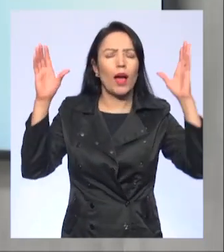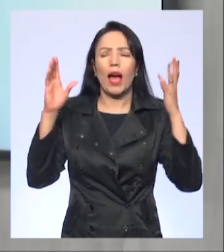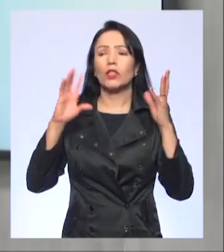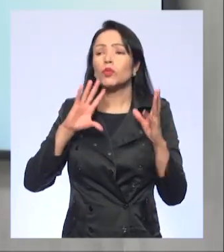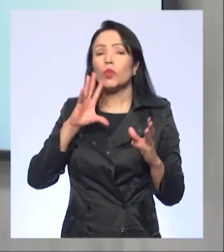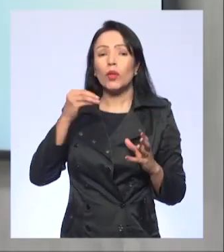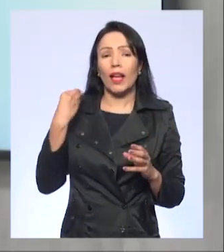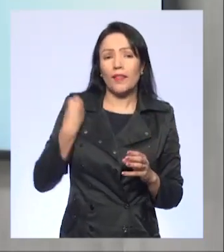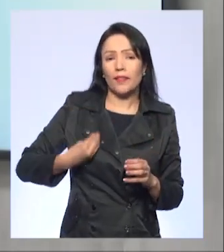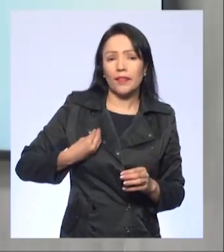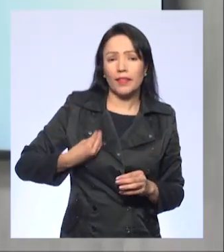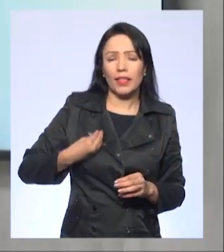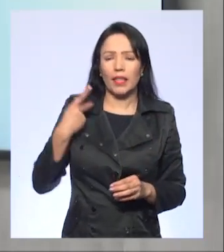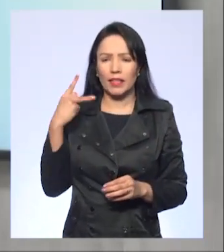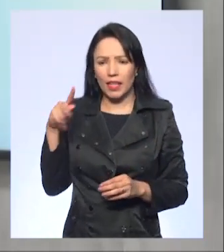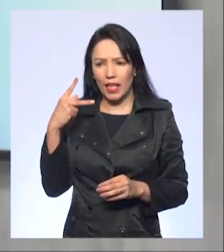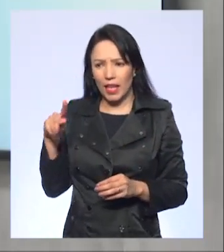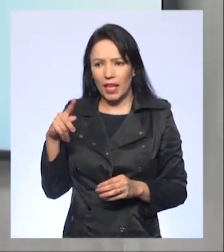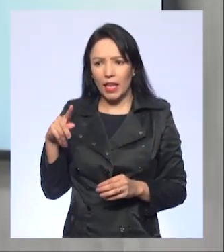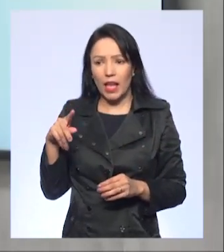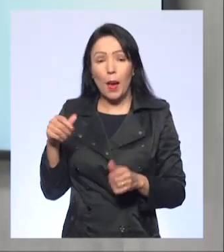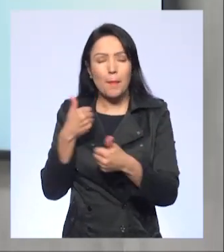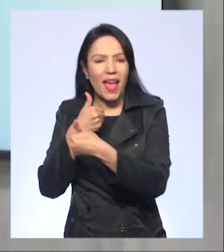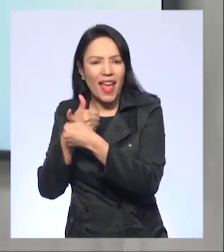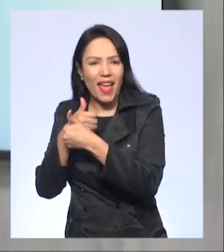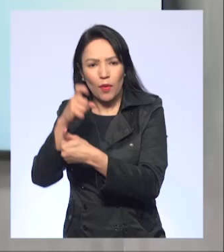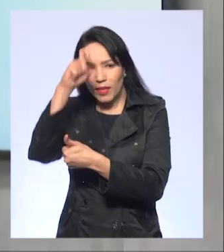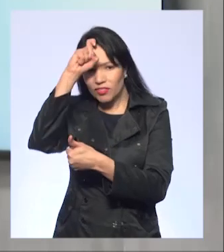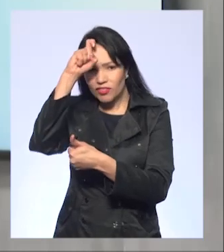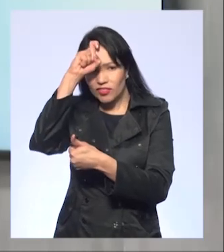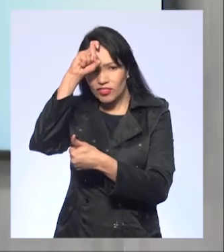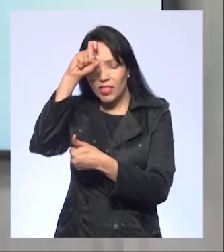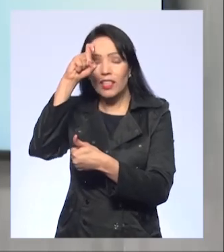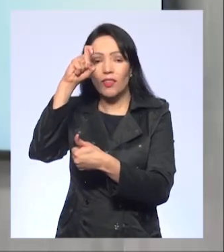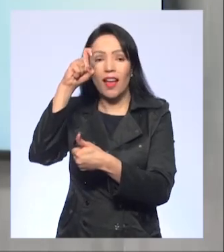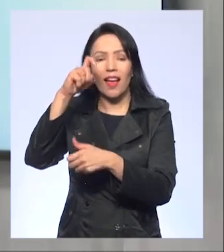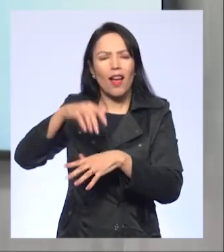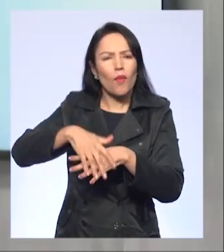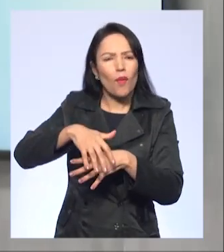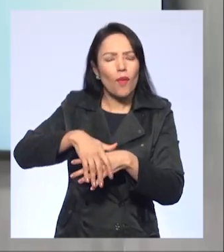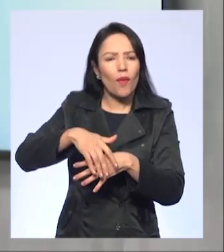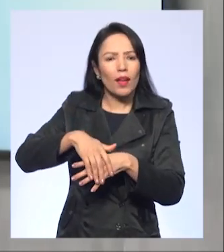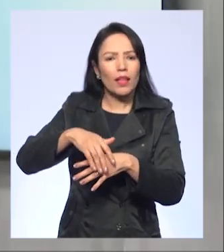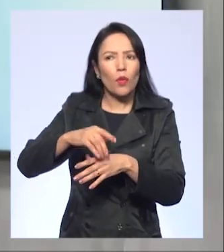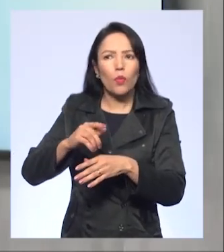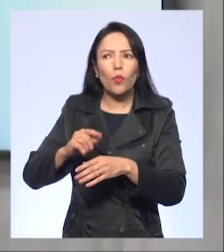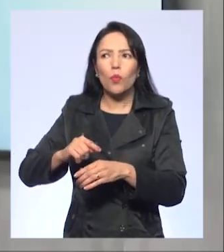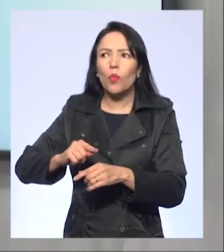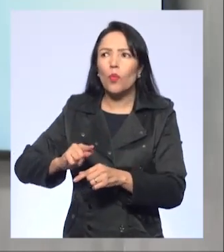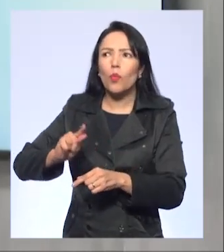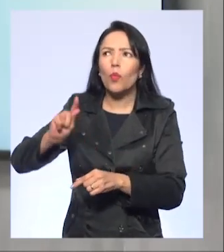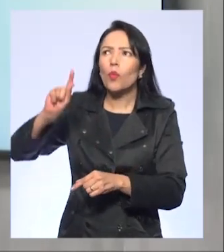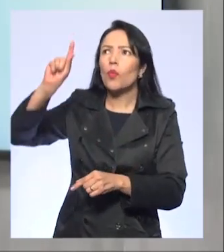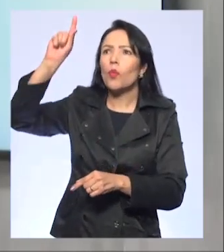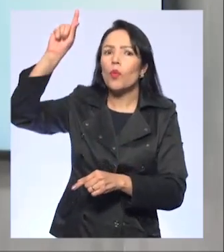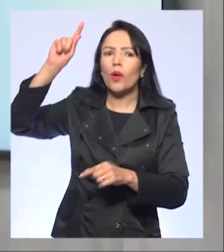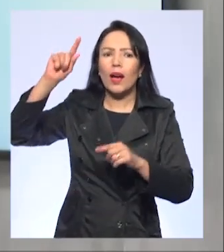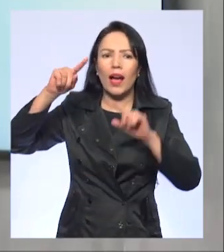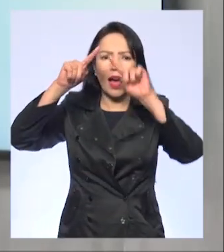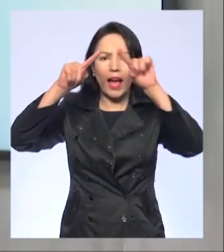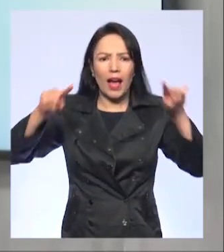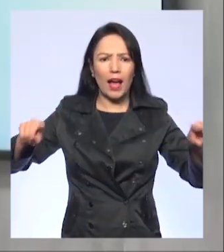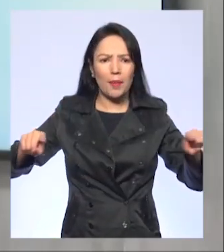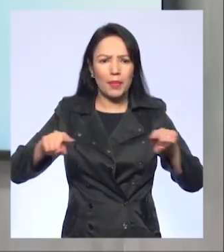dele, lá no Egito, é atribuído a ele o cálculo da altura das pirâmides, que o faraó não permitia que